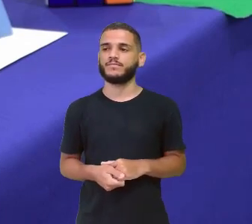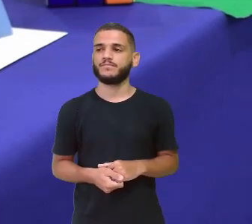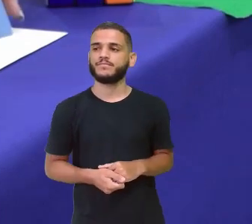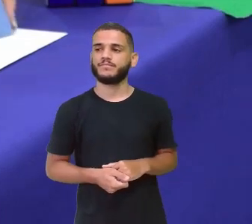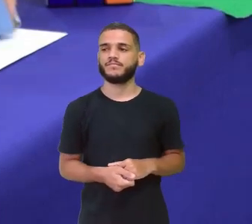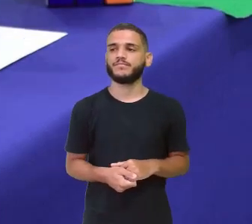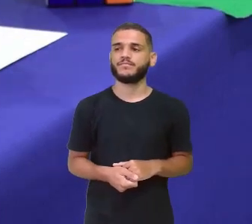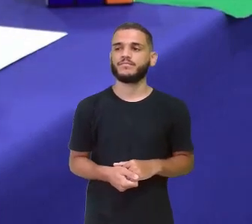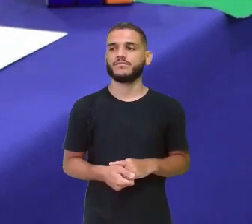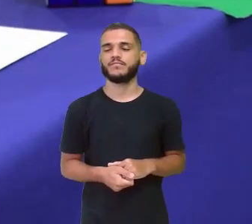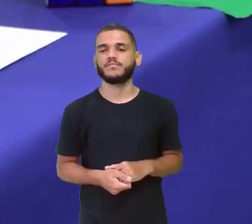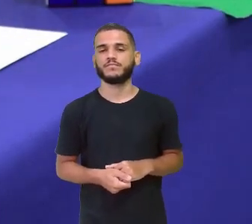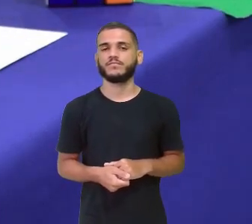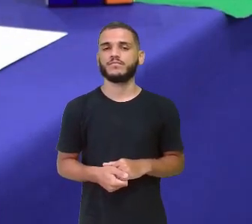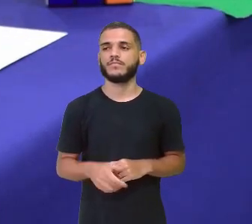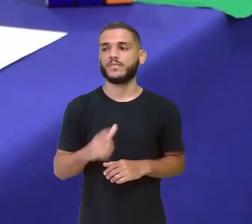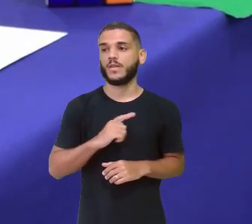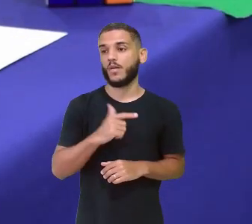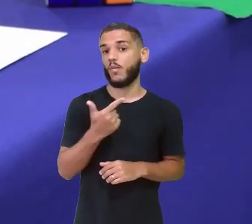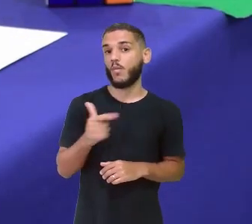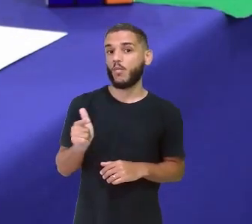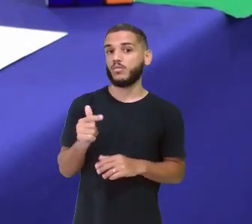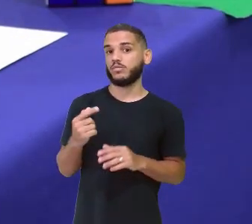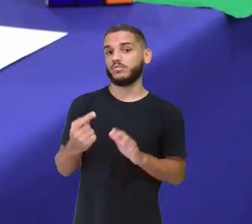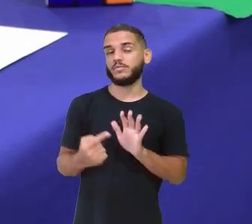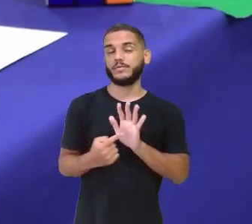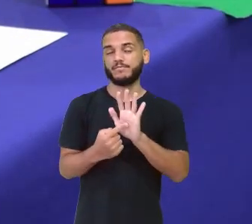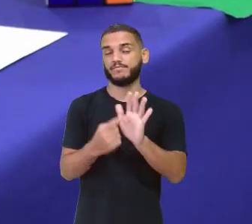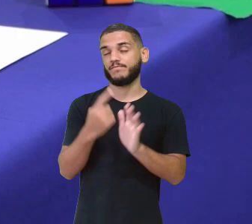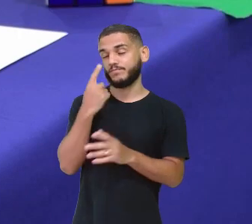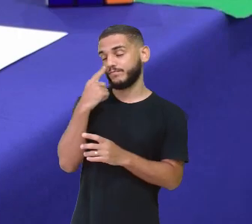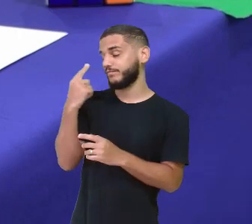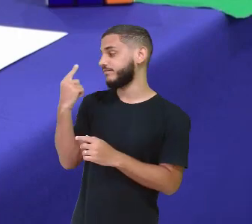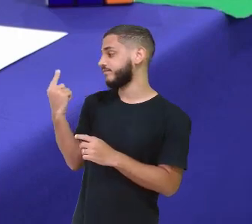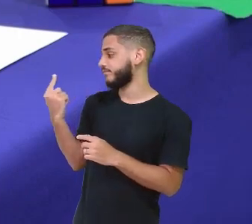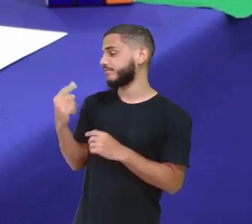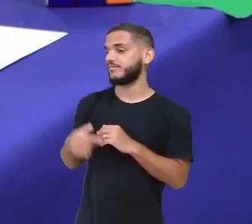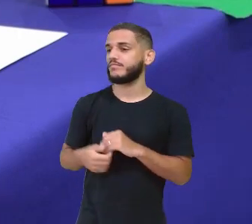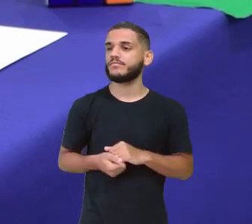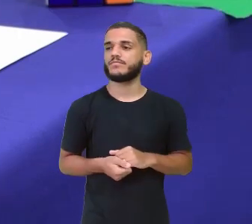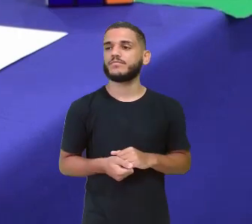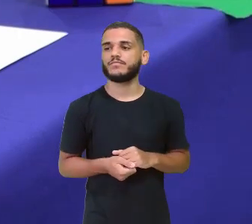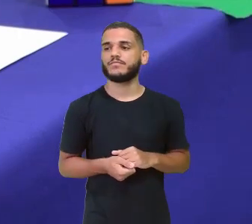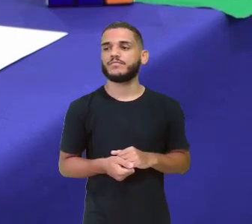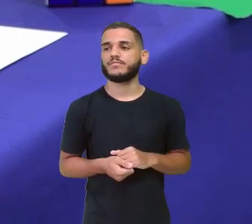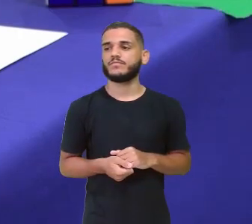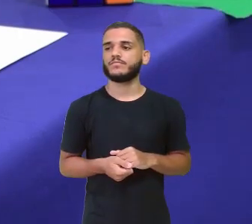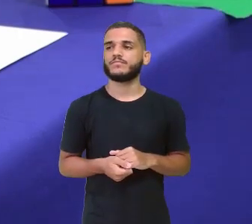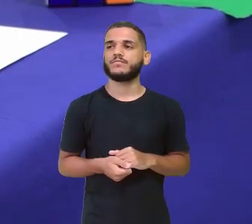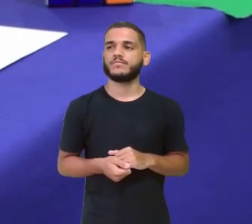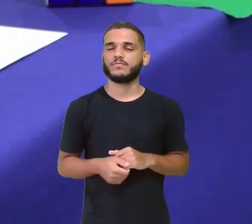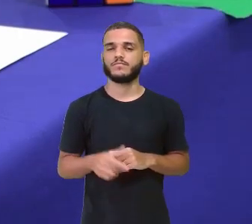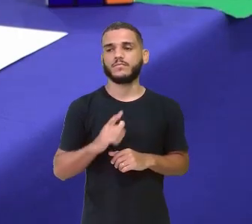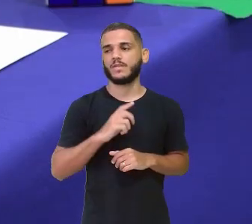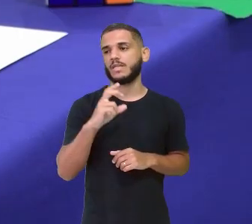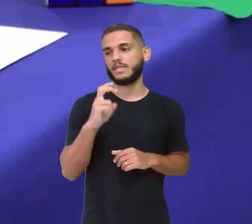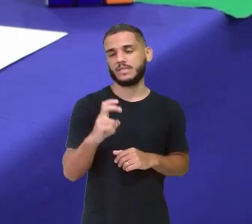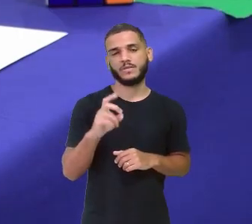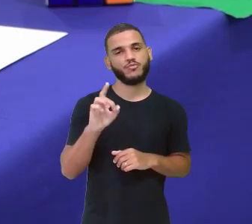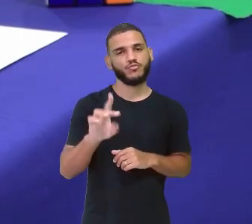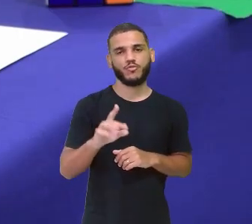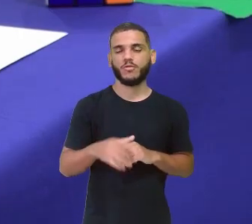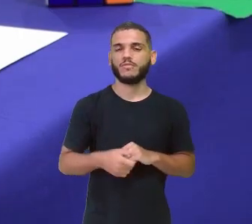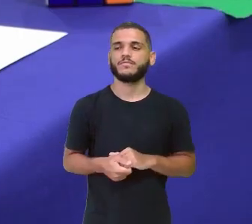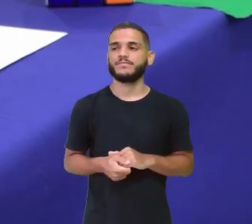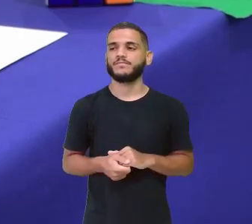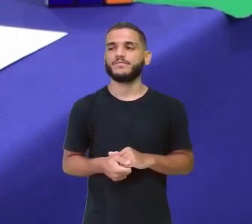tenho aqui, ó, essa outra figura espacial com 1, 2, 3, 4, 5 faces.